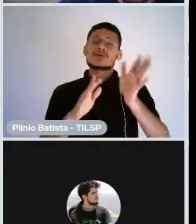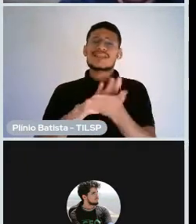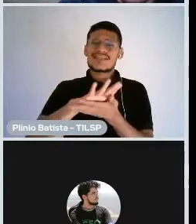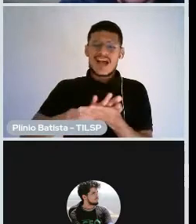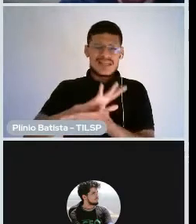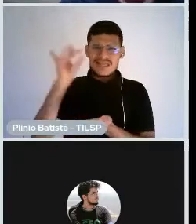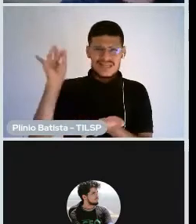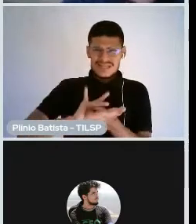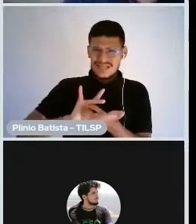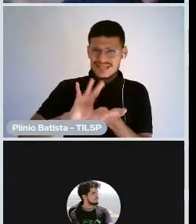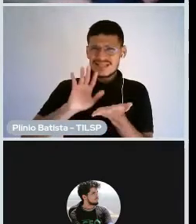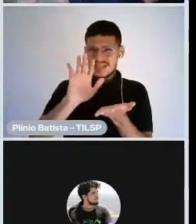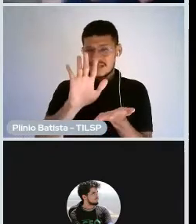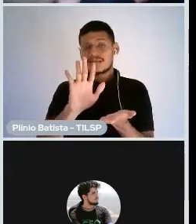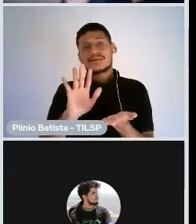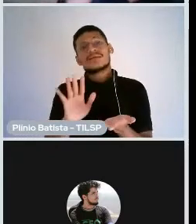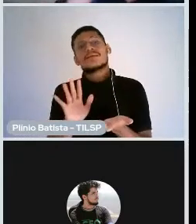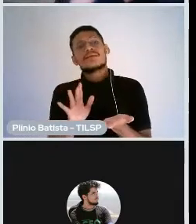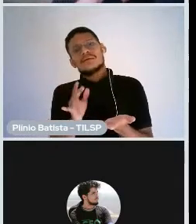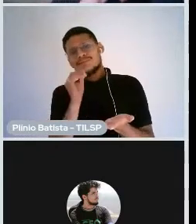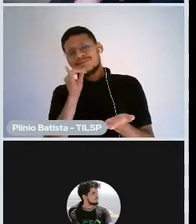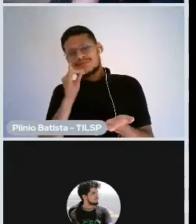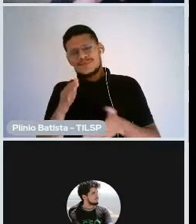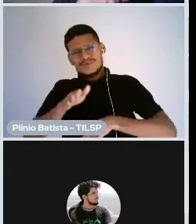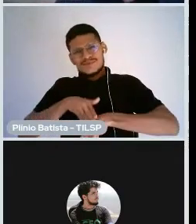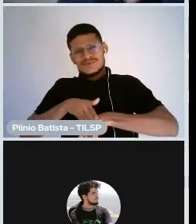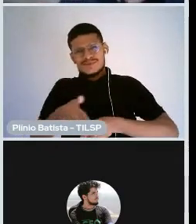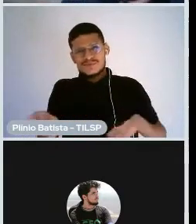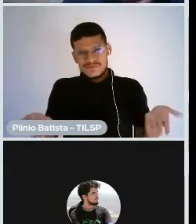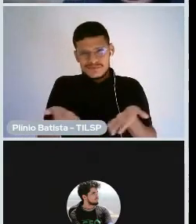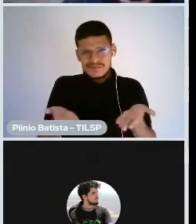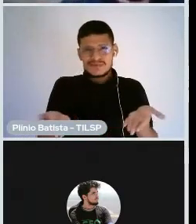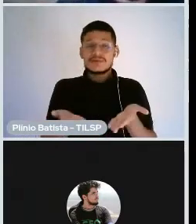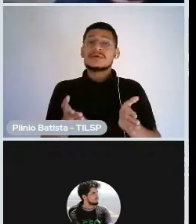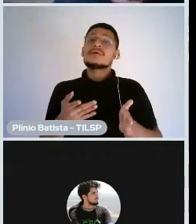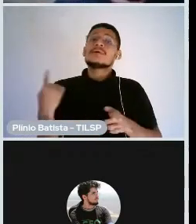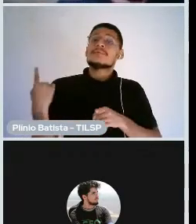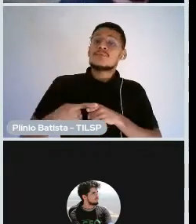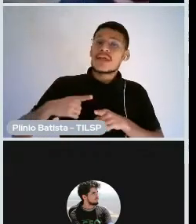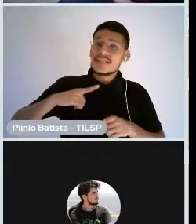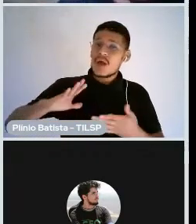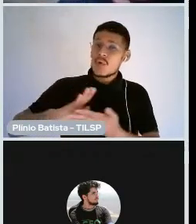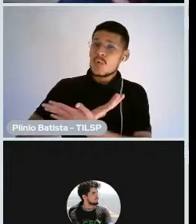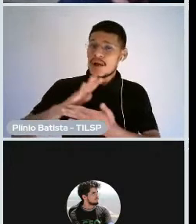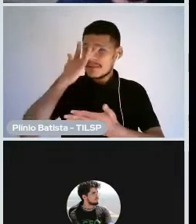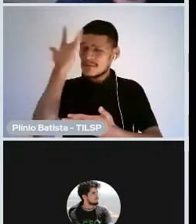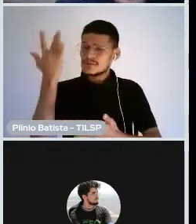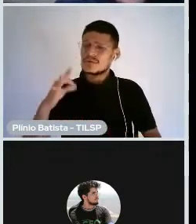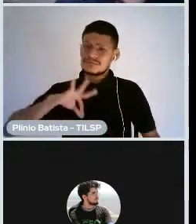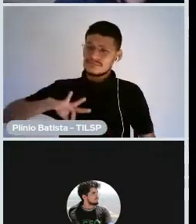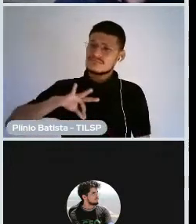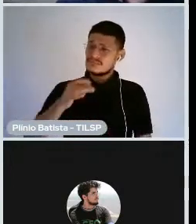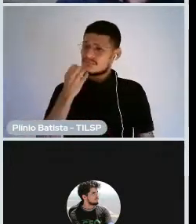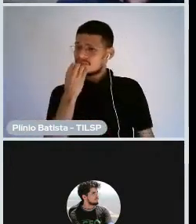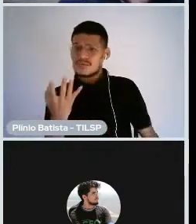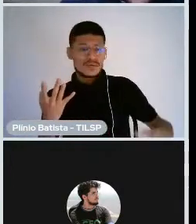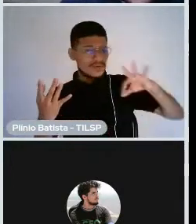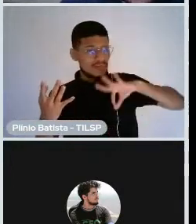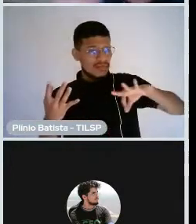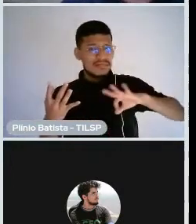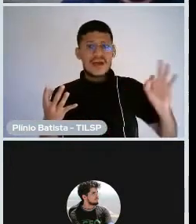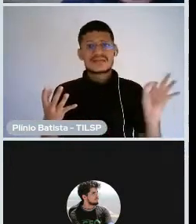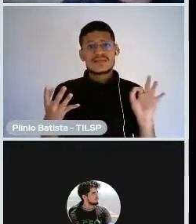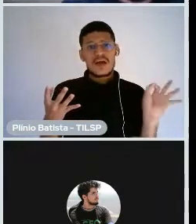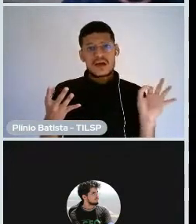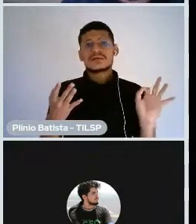realidade, tá? O nosso cenário, porque tem pessoas que ganham muito e tem pessoas que ganham nada. Então, você pode pegar uma pessoa